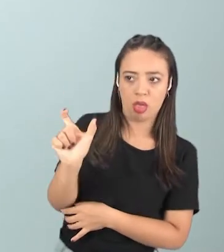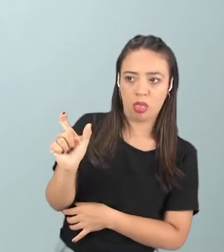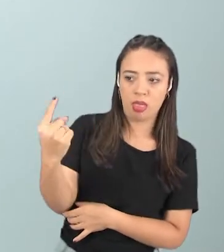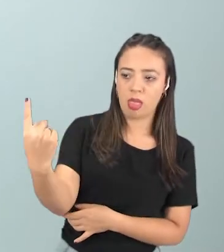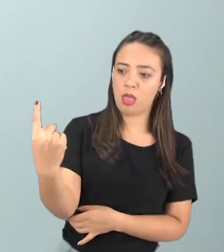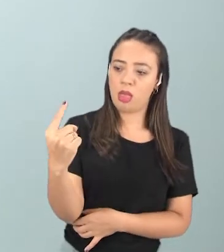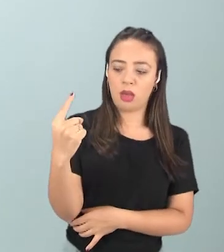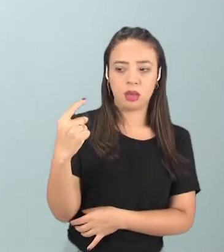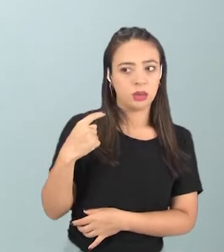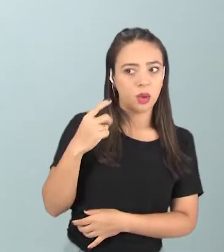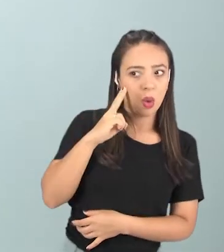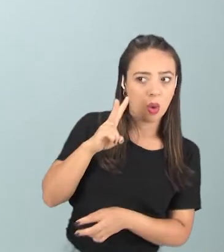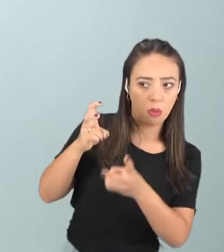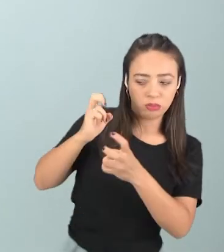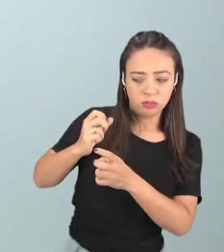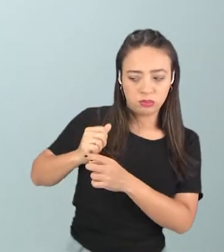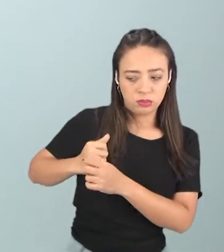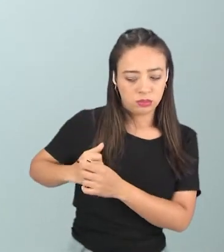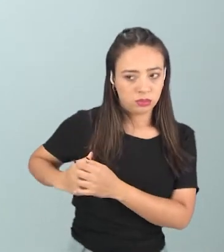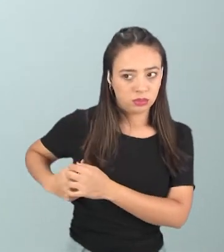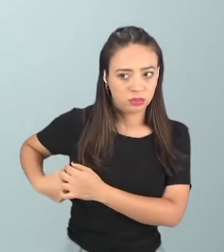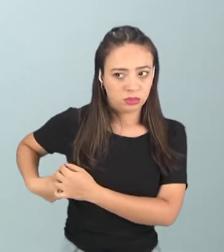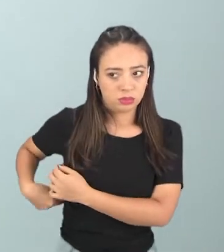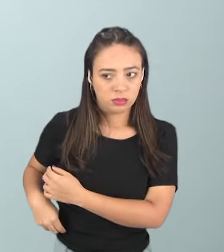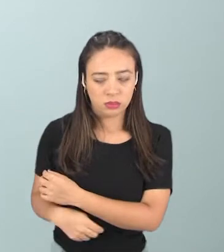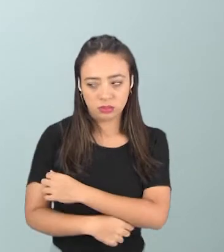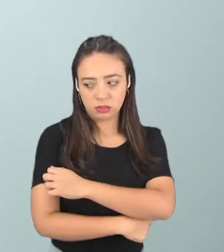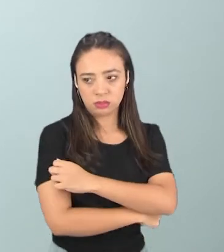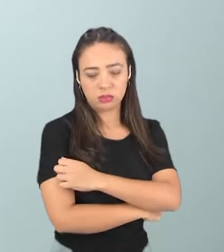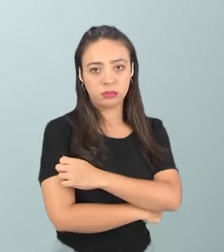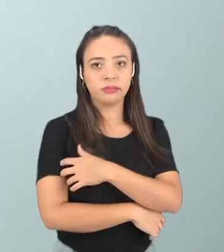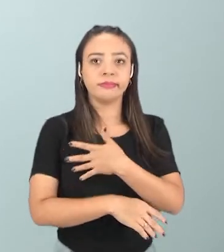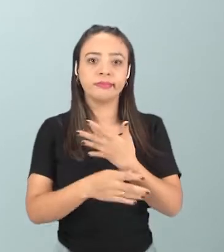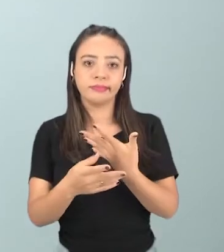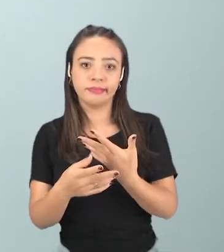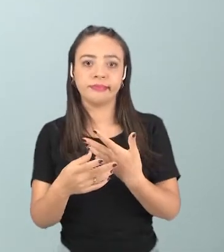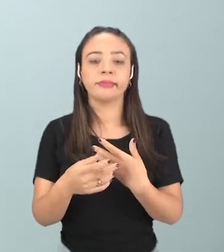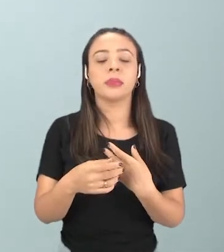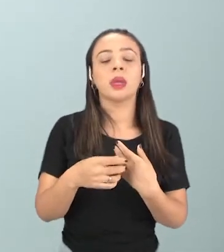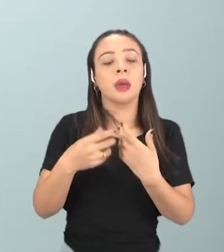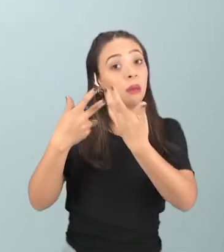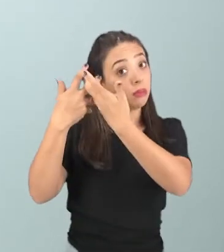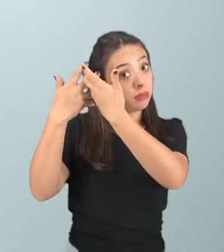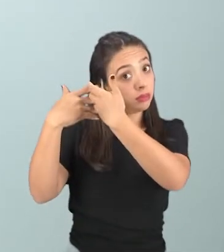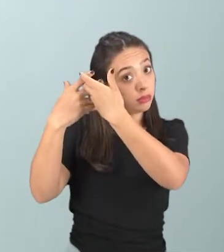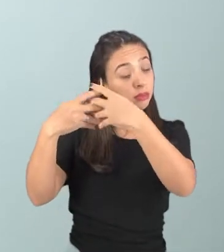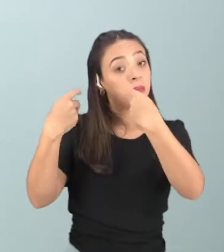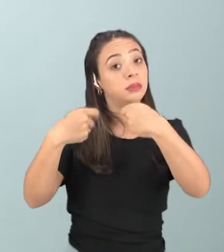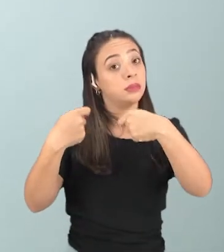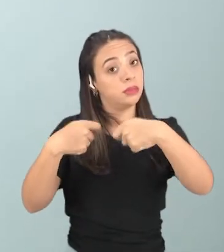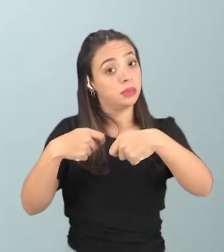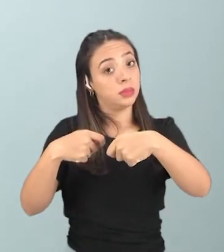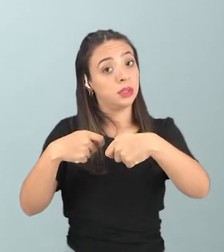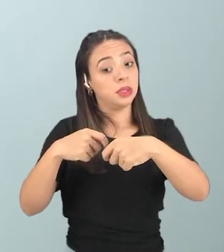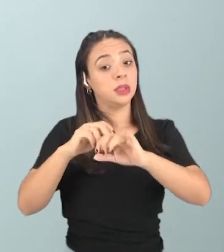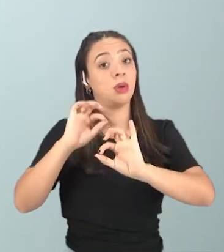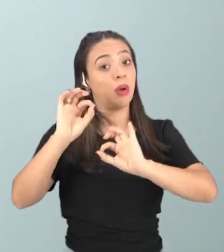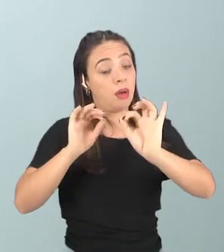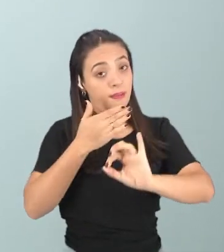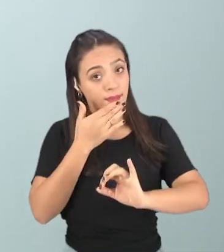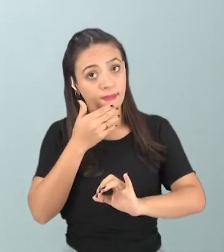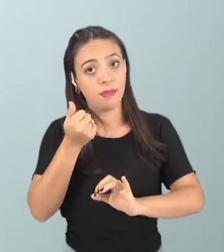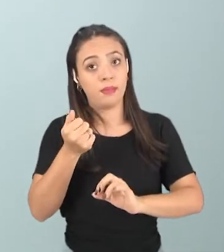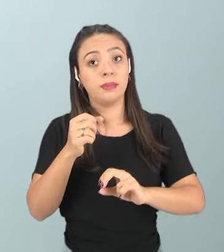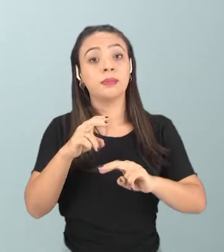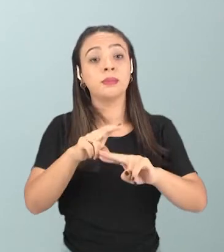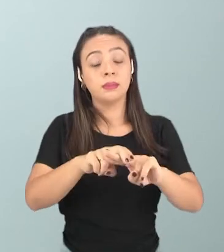outros comportamentos que devem ser repensados, devem ser desconstruídos. Por isso o